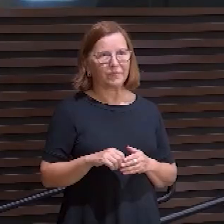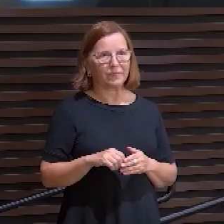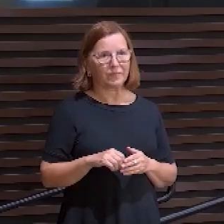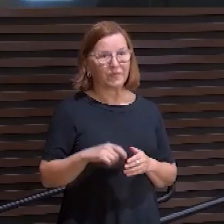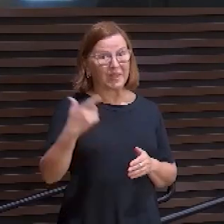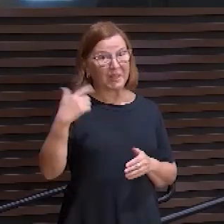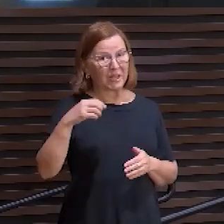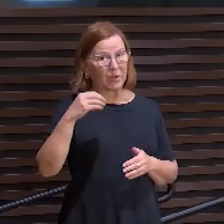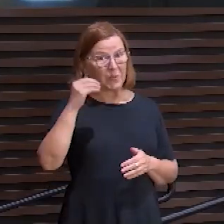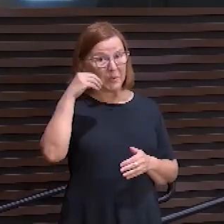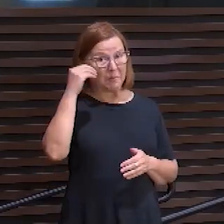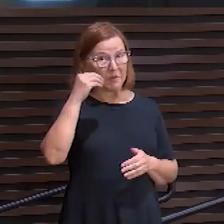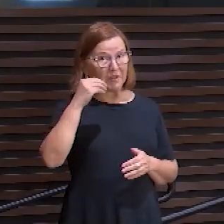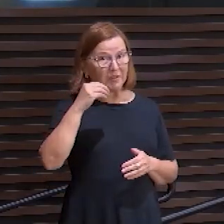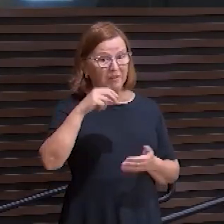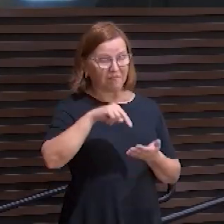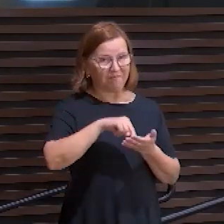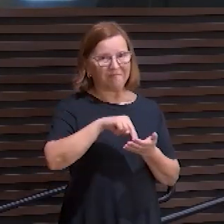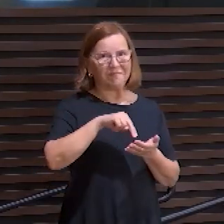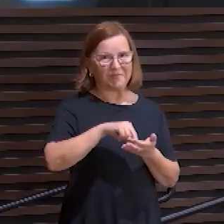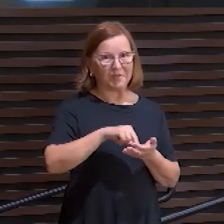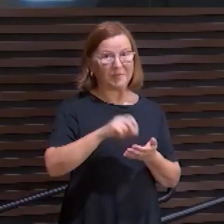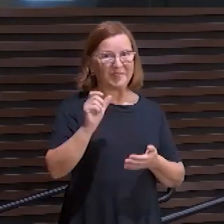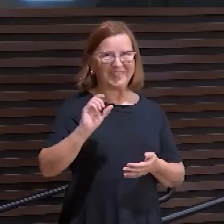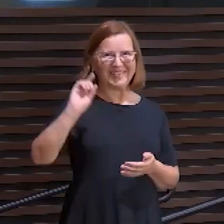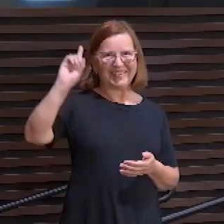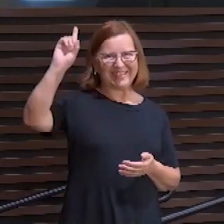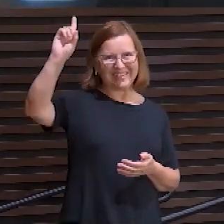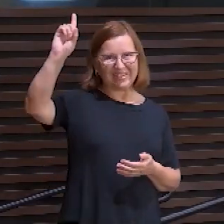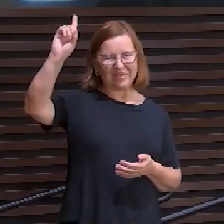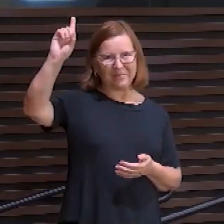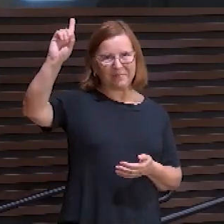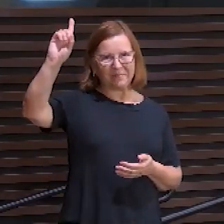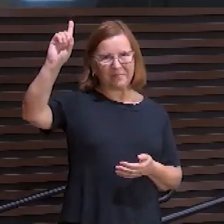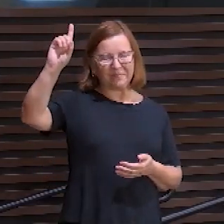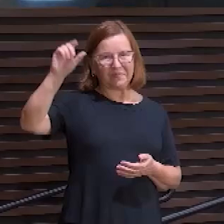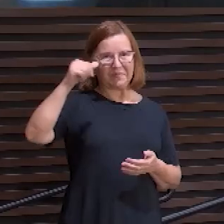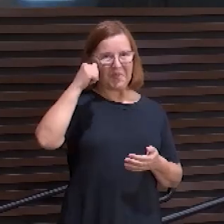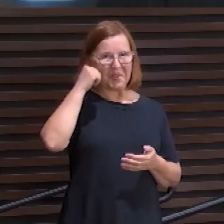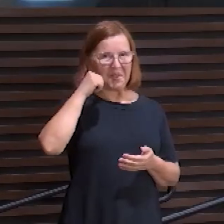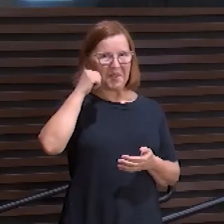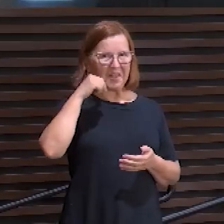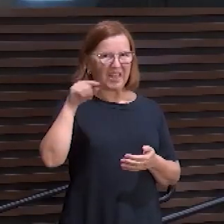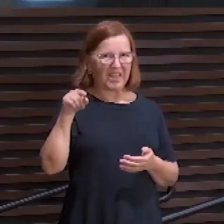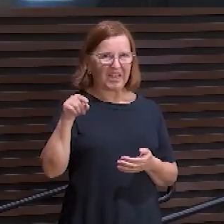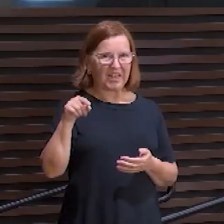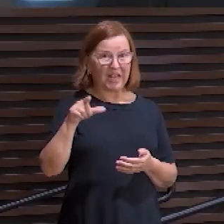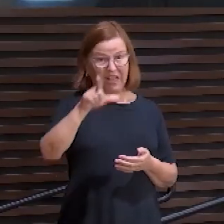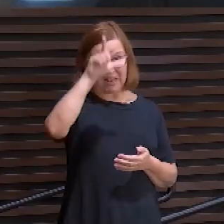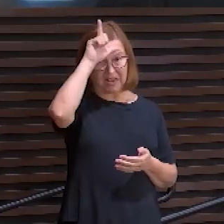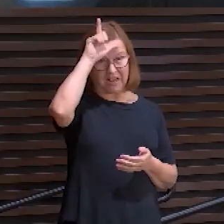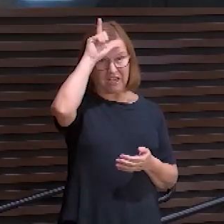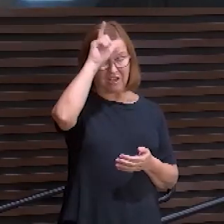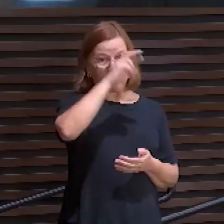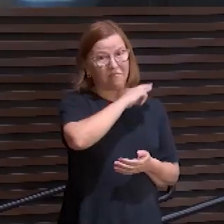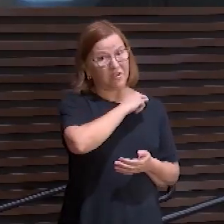muito sólida na palavra. Ela que era uma líder